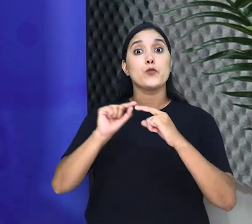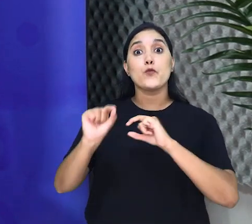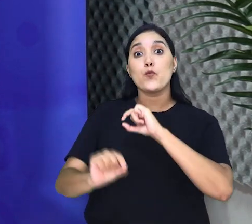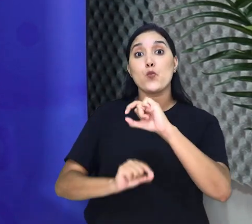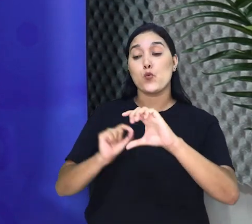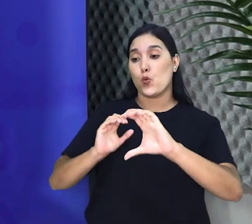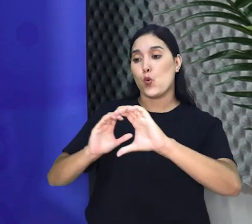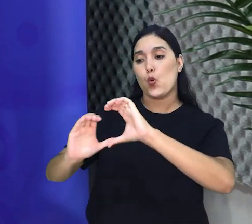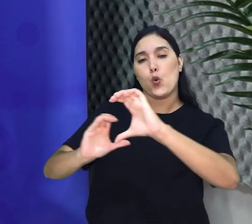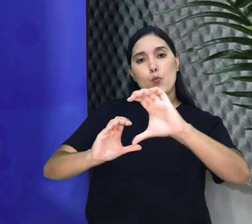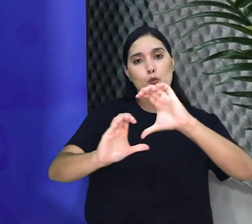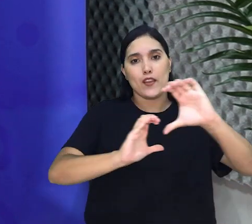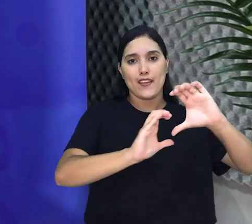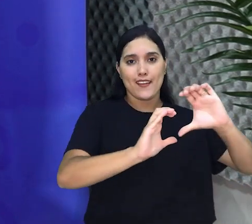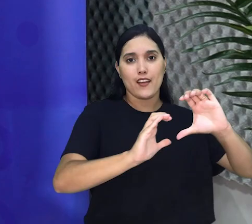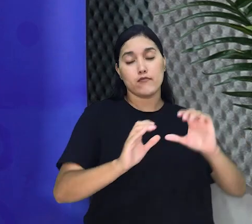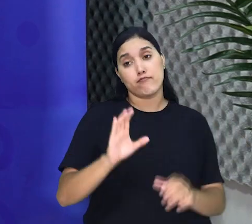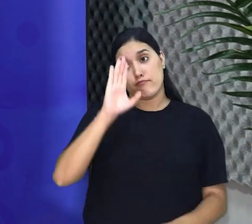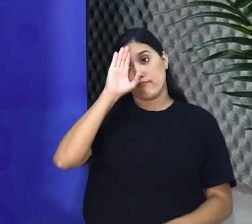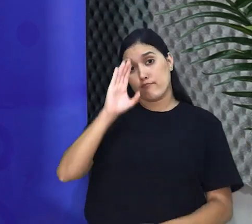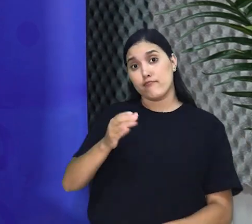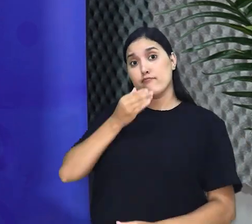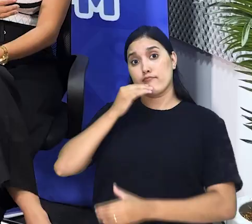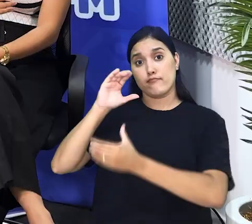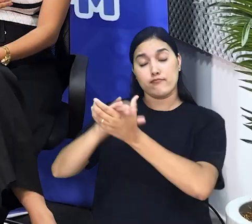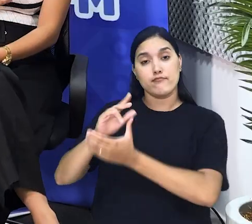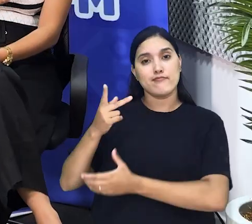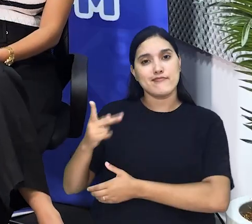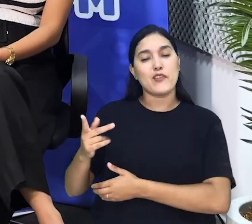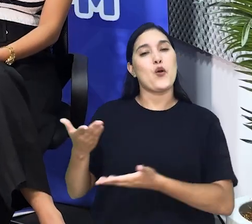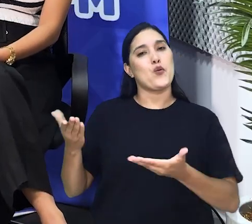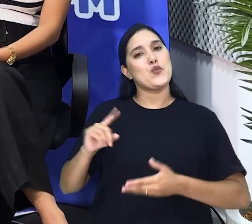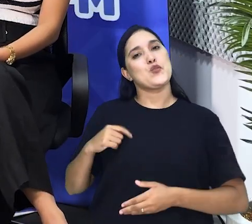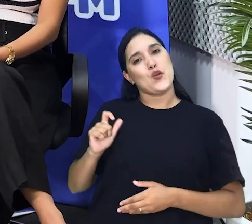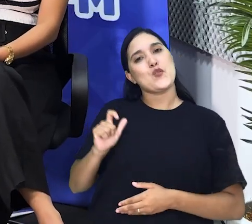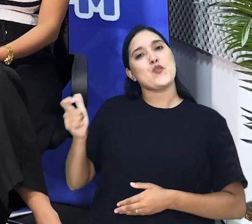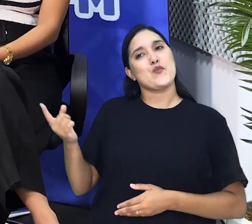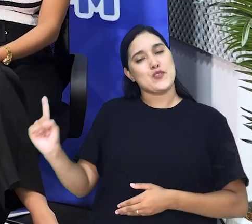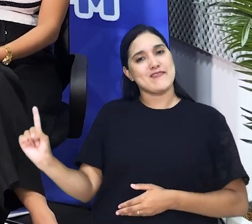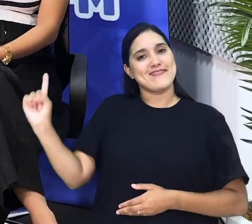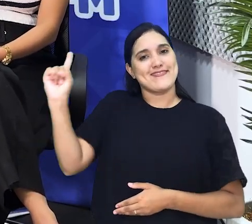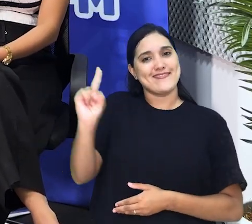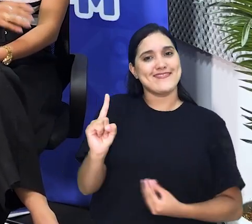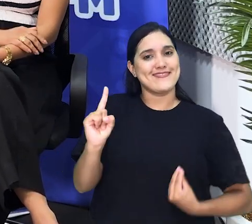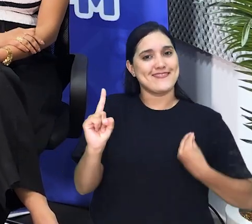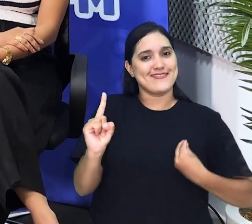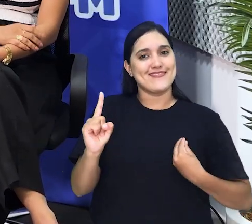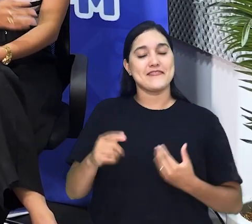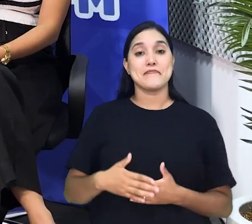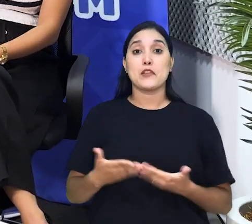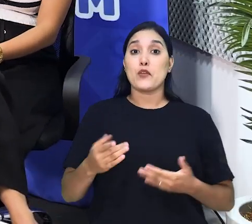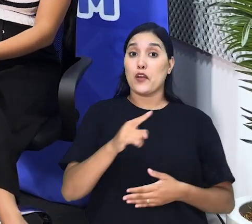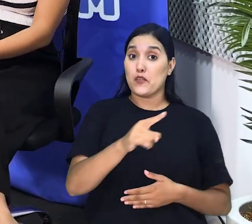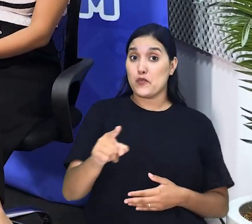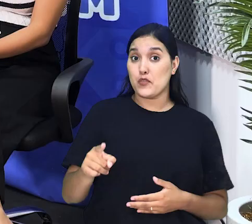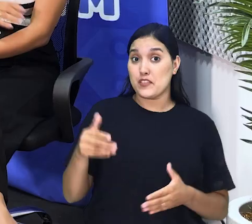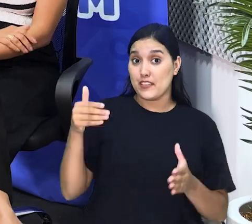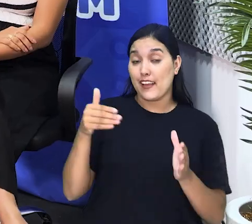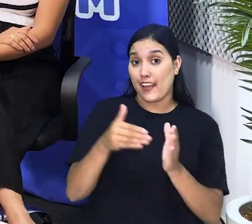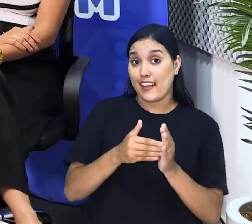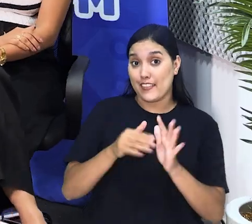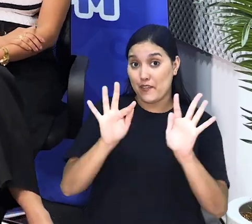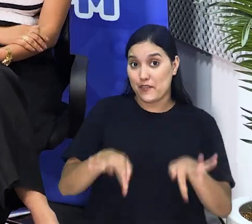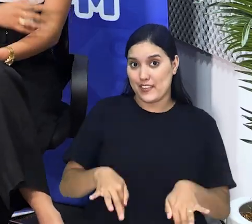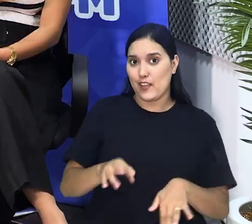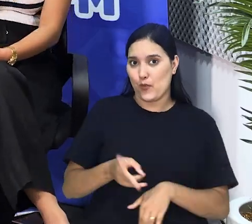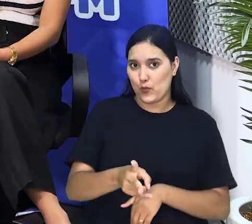língua de sinais, que é a Libra, para se comunicar, né, com o seu marido. E hoje ela é a nossa